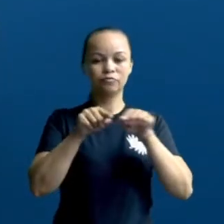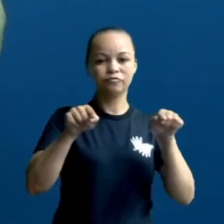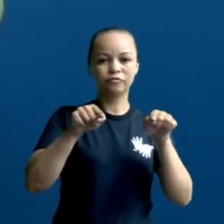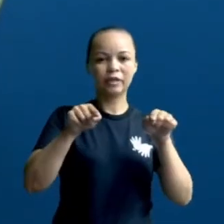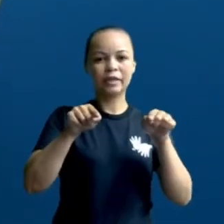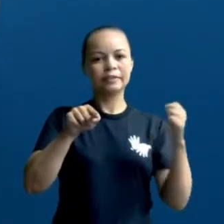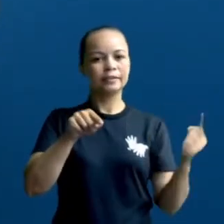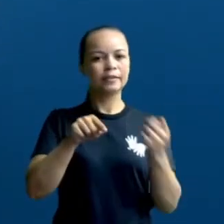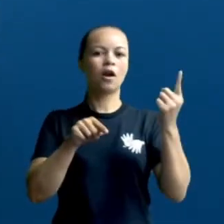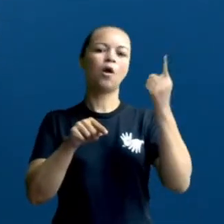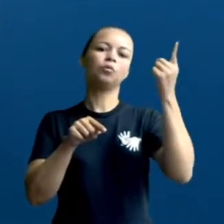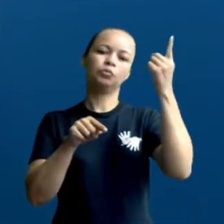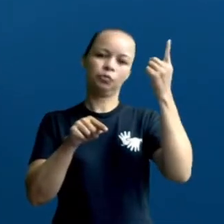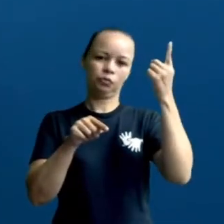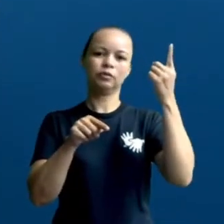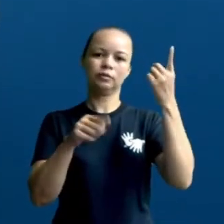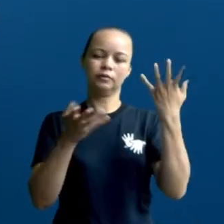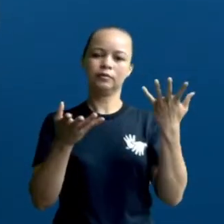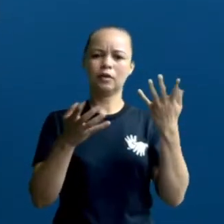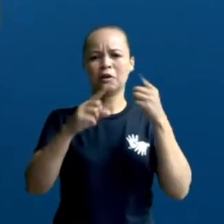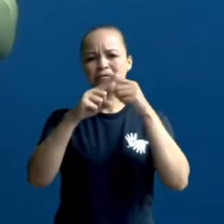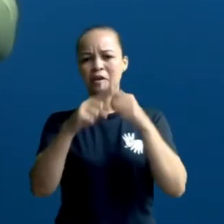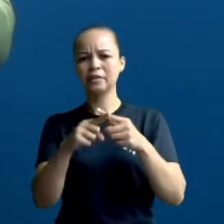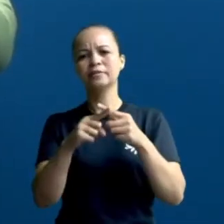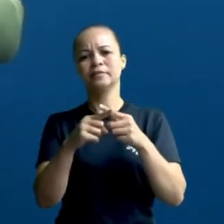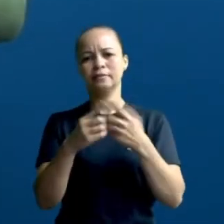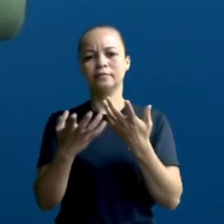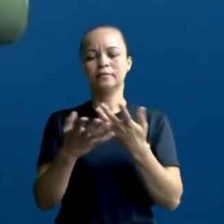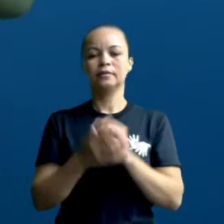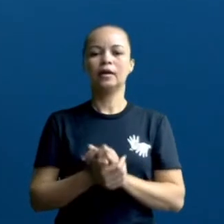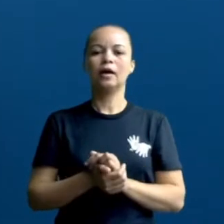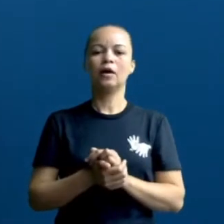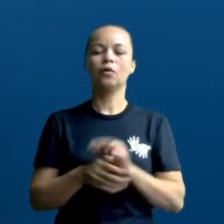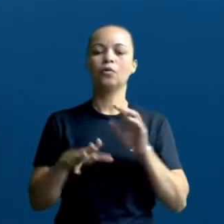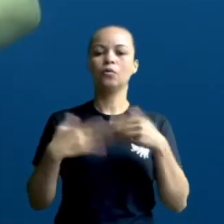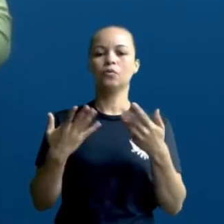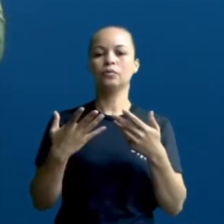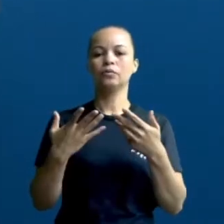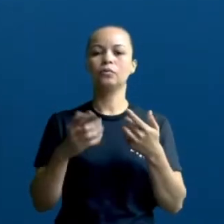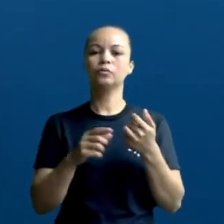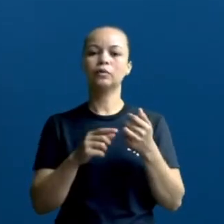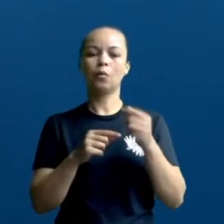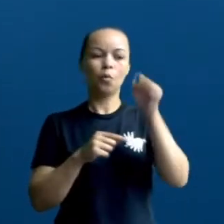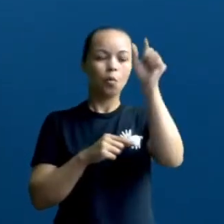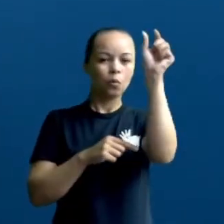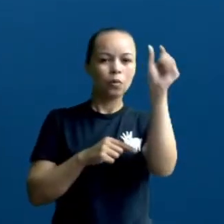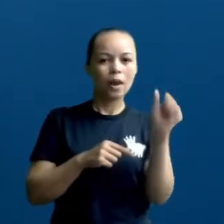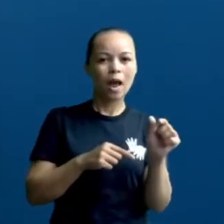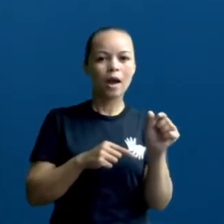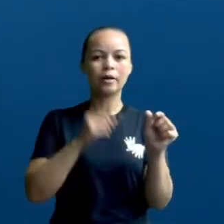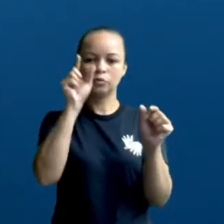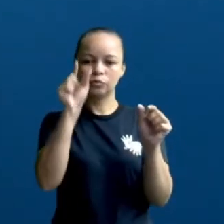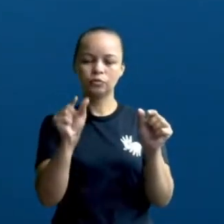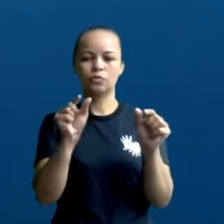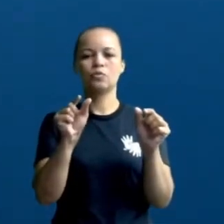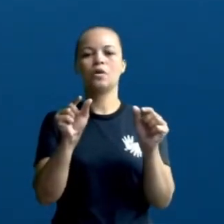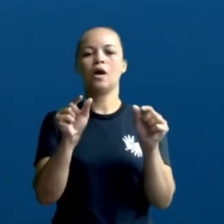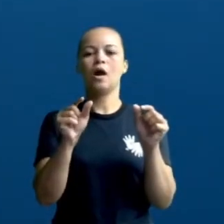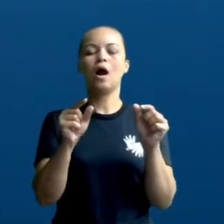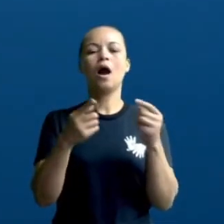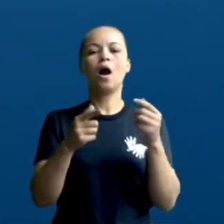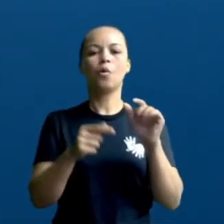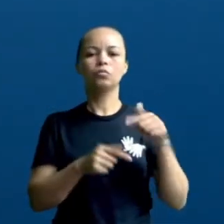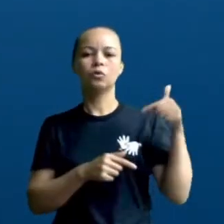ou lado vezes o lado, ou ainda o lado ao quadrado, porque os lados são